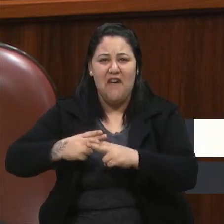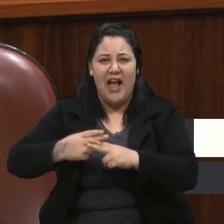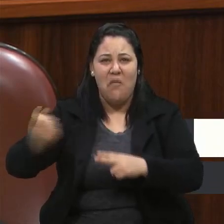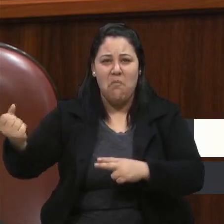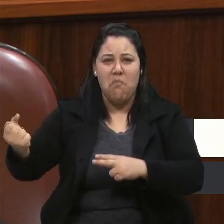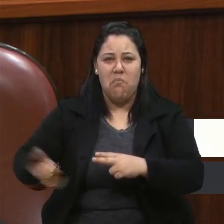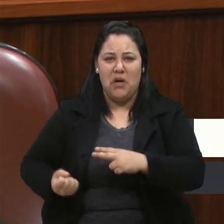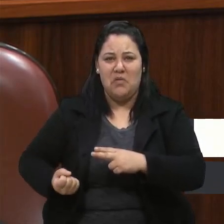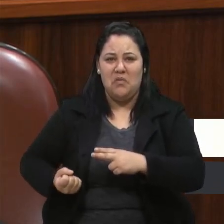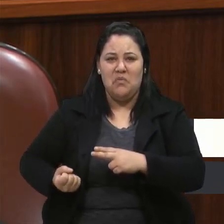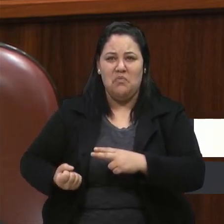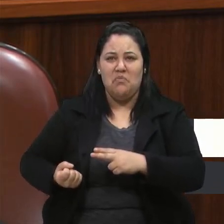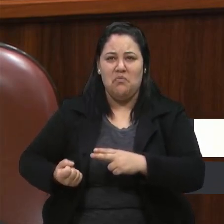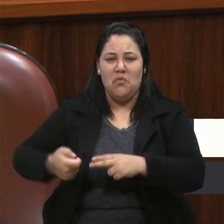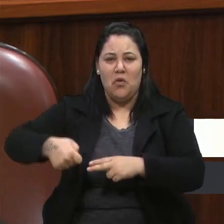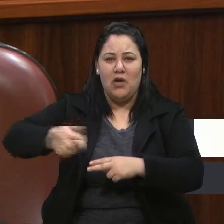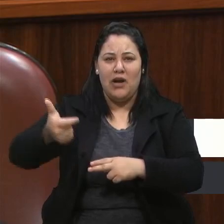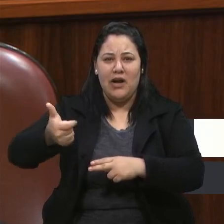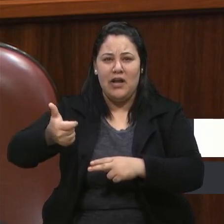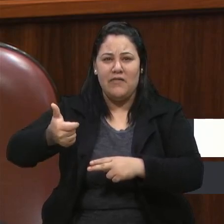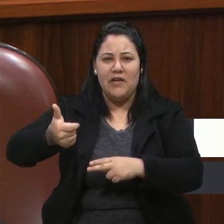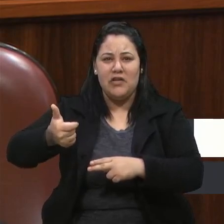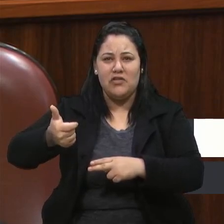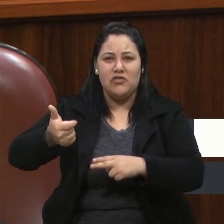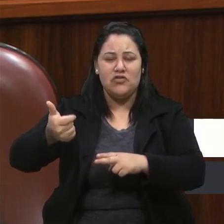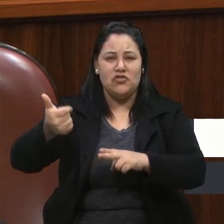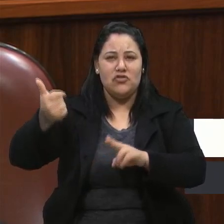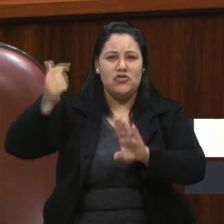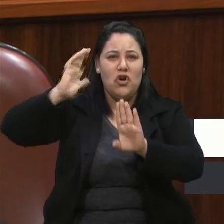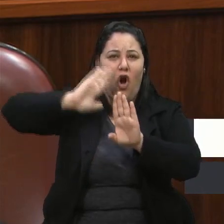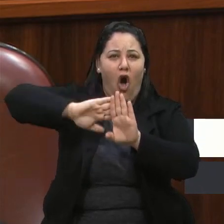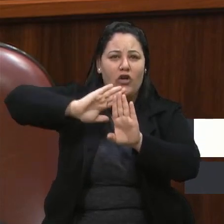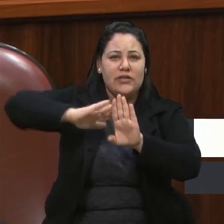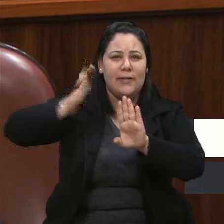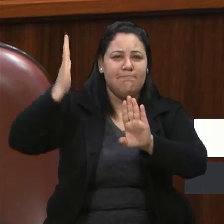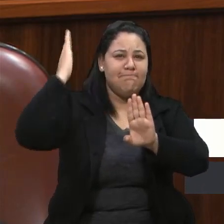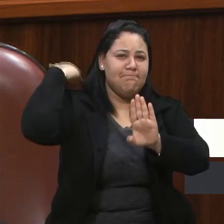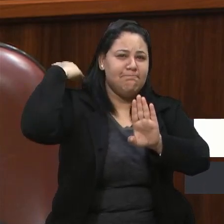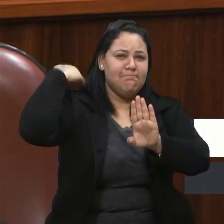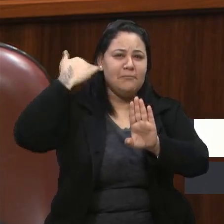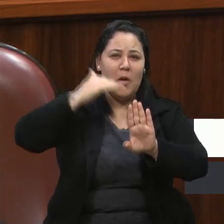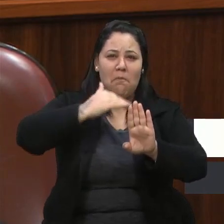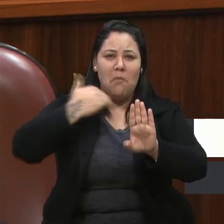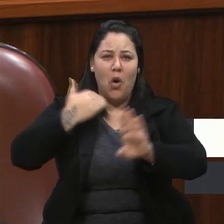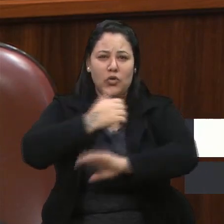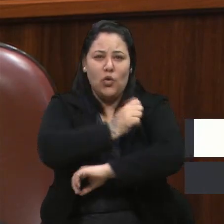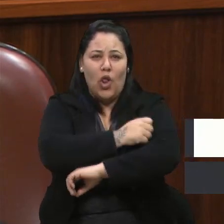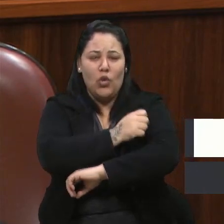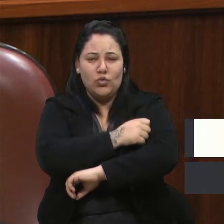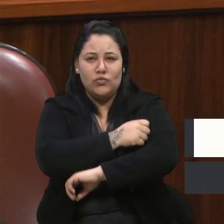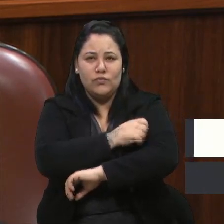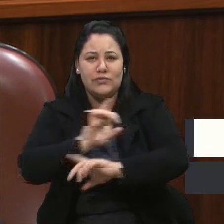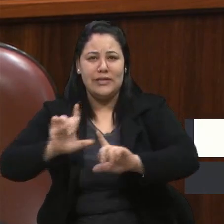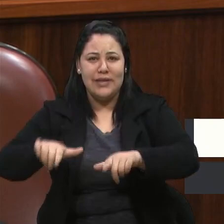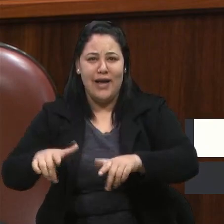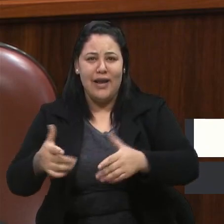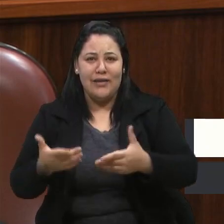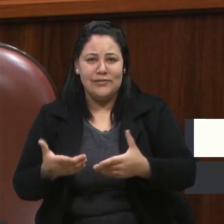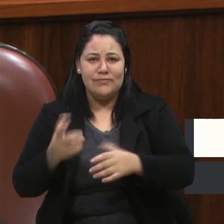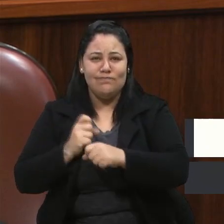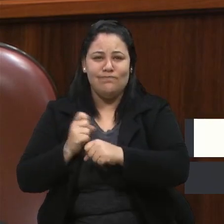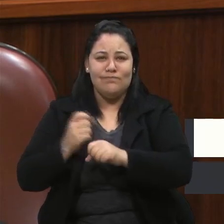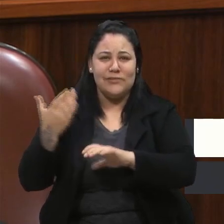um canivete, de costa, e sido morta por um aluno da turma. Então, naquela época,